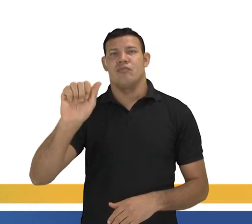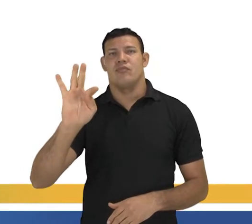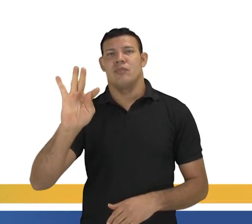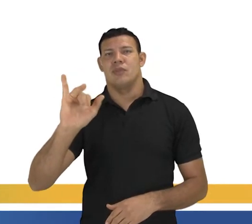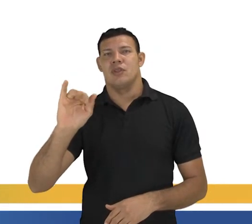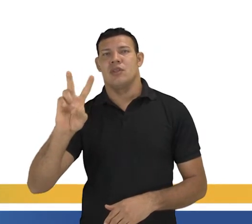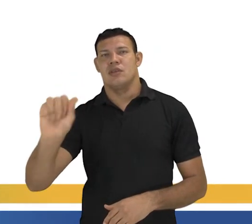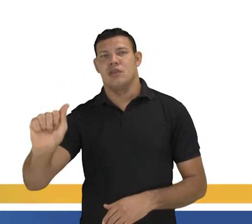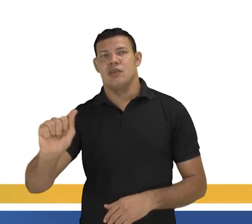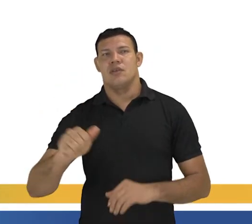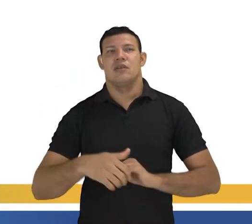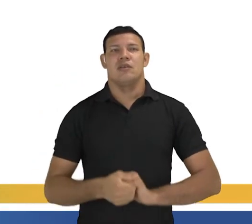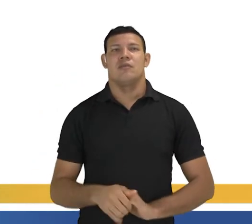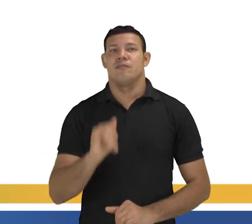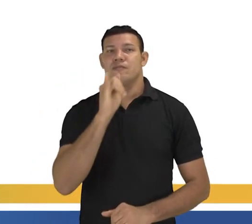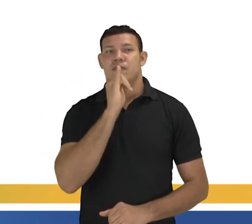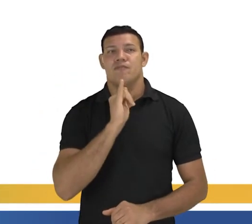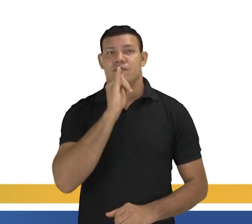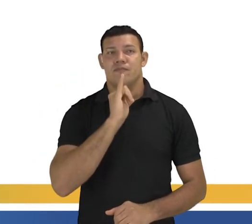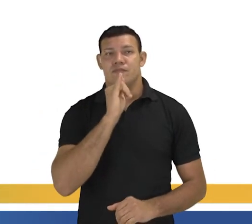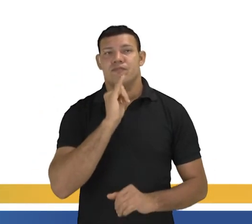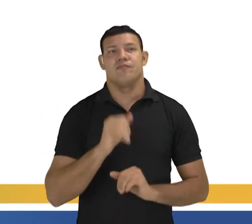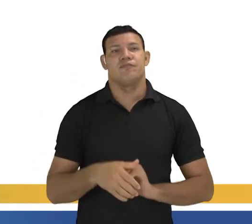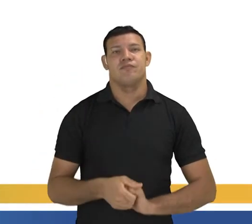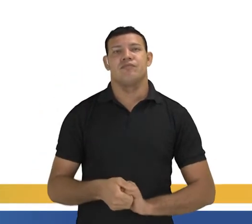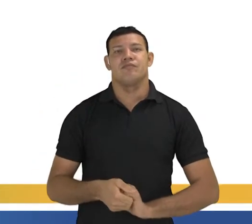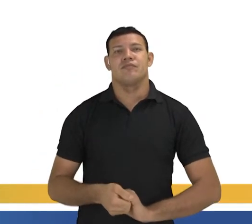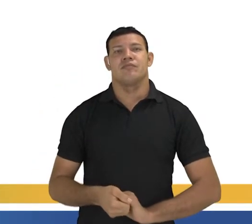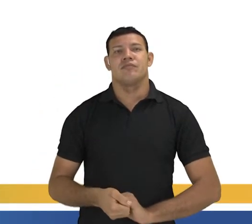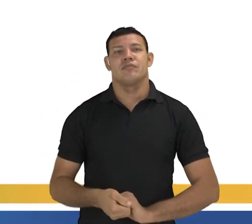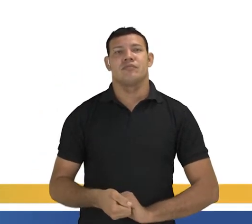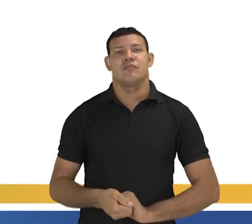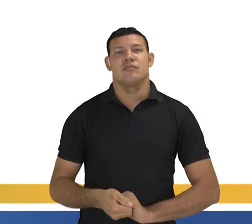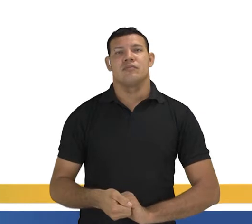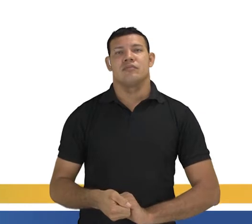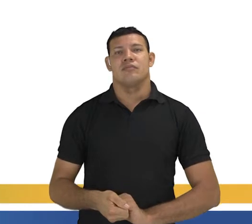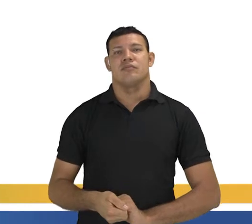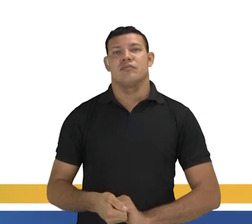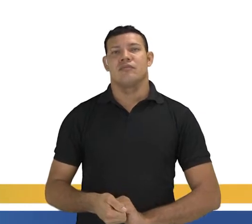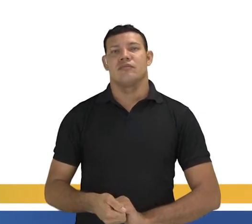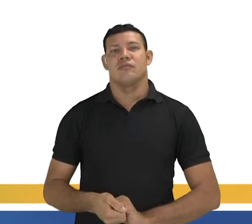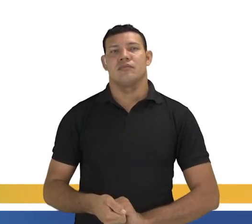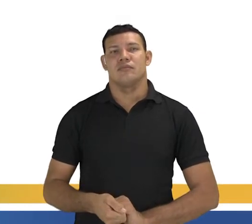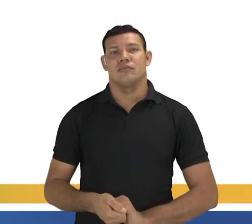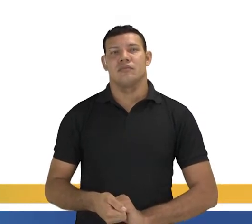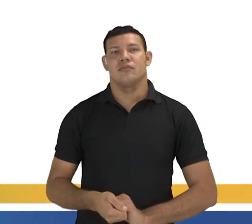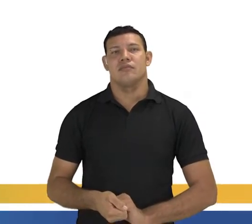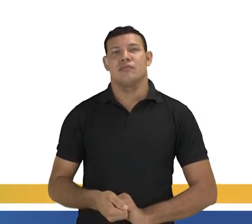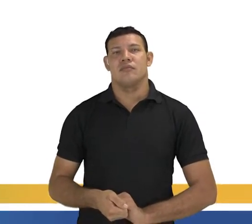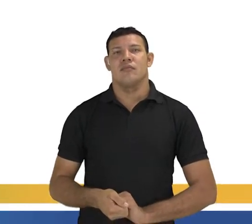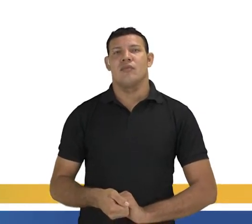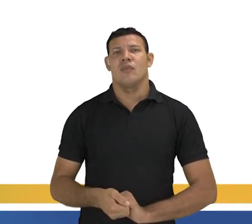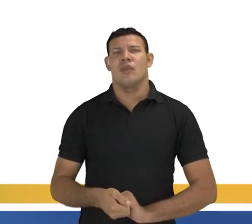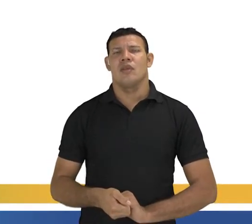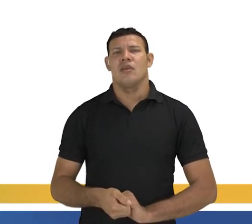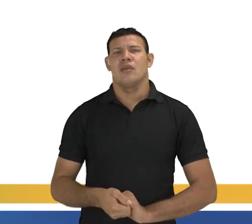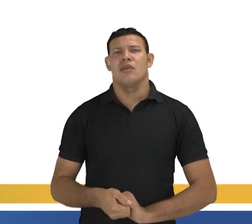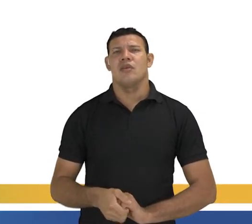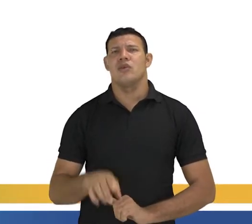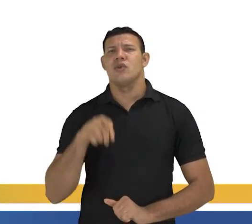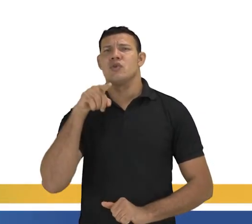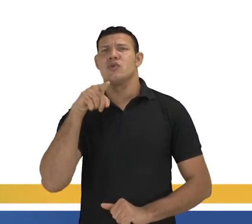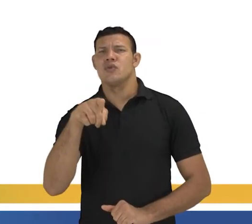exemplos. What have you been doing since I saw you last? What have you